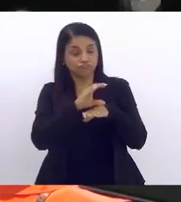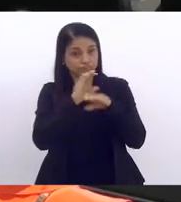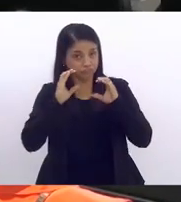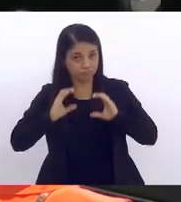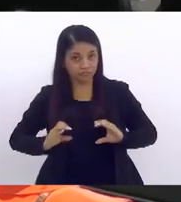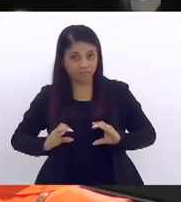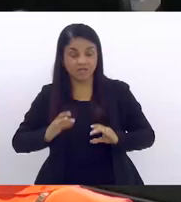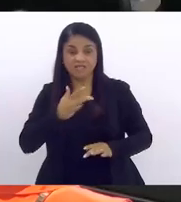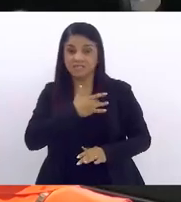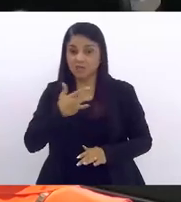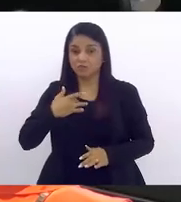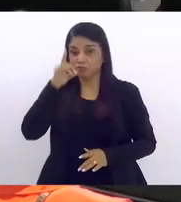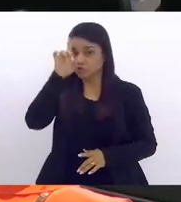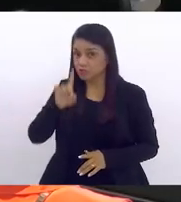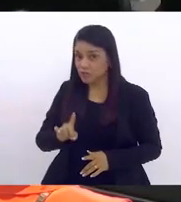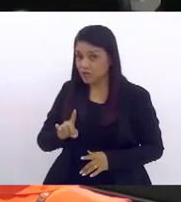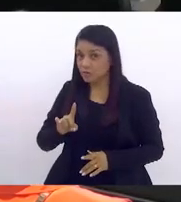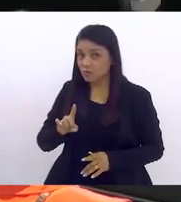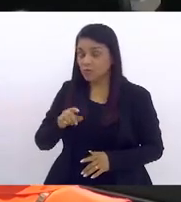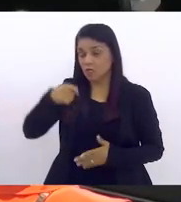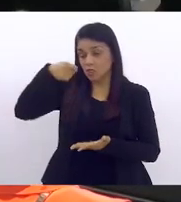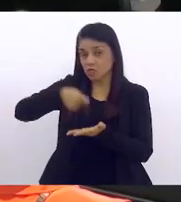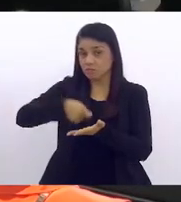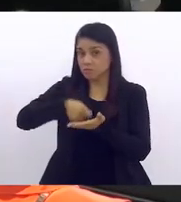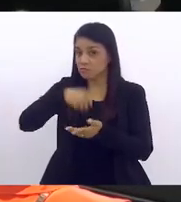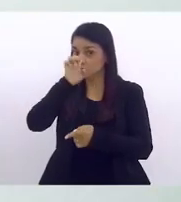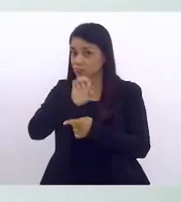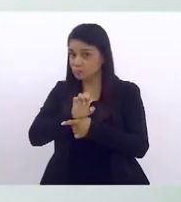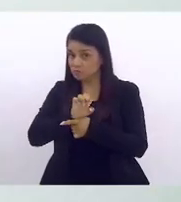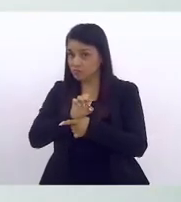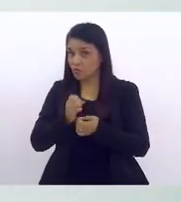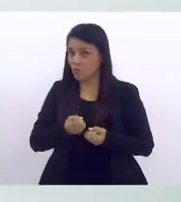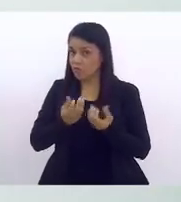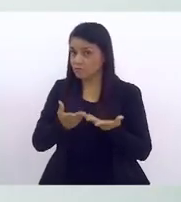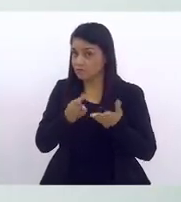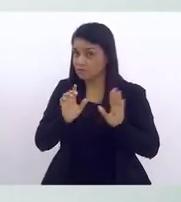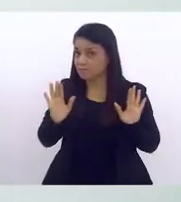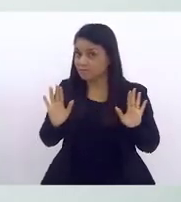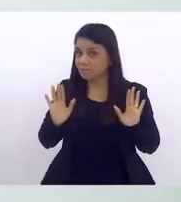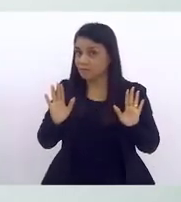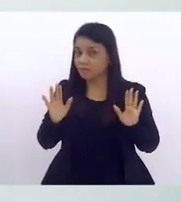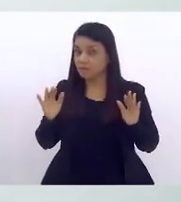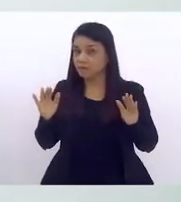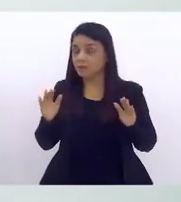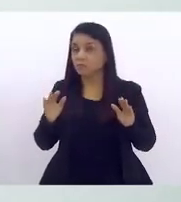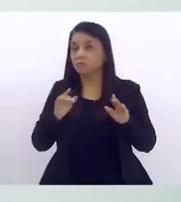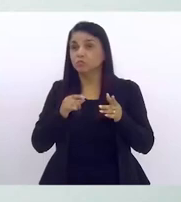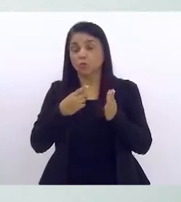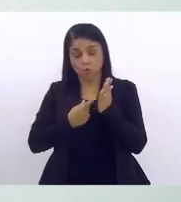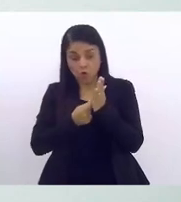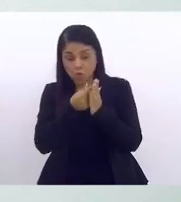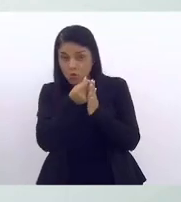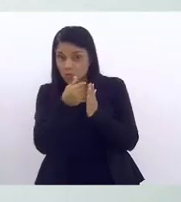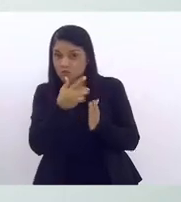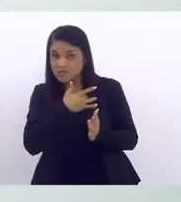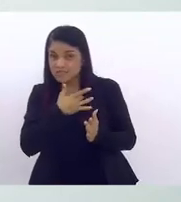diz: saúde é um direito de todo, dever do Estado. Então, tudo tem que estar composto ali, só que os recursos em saúde